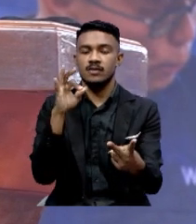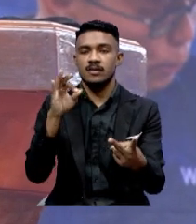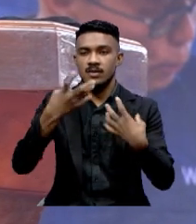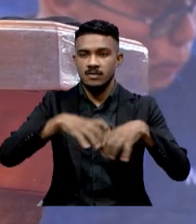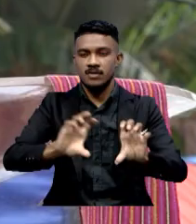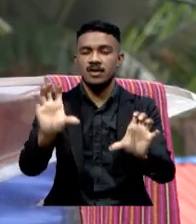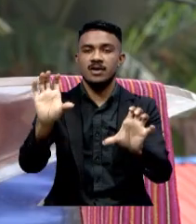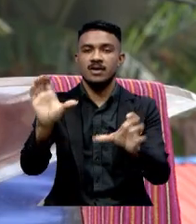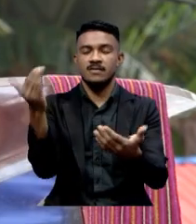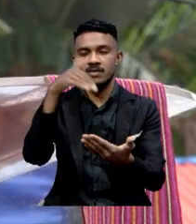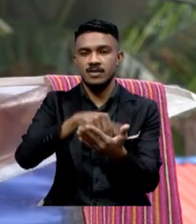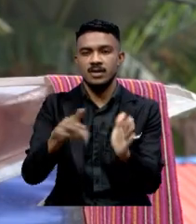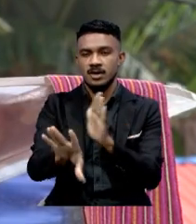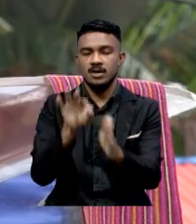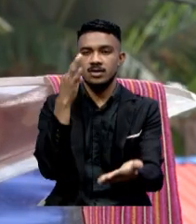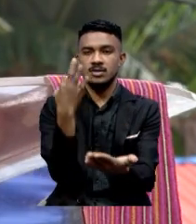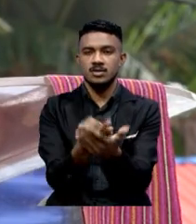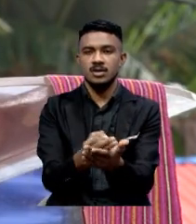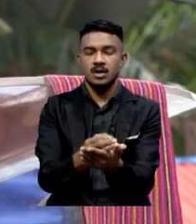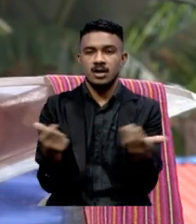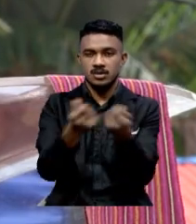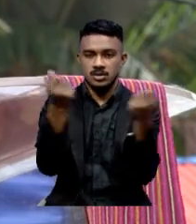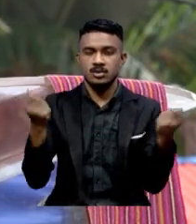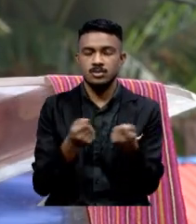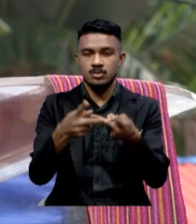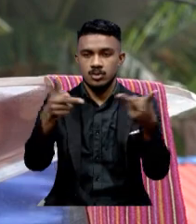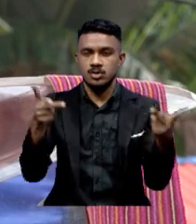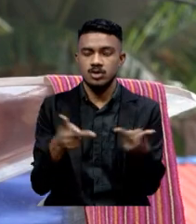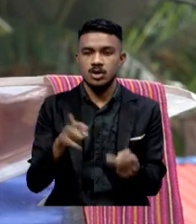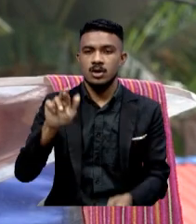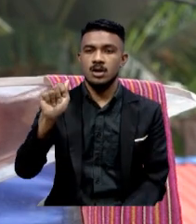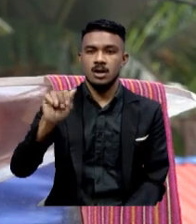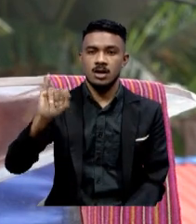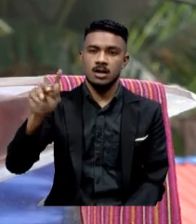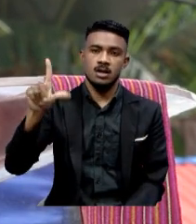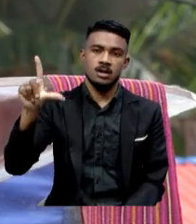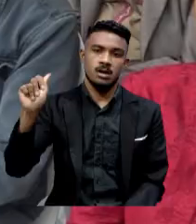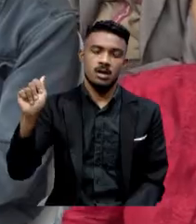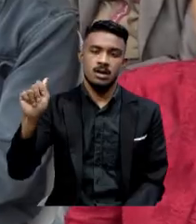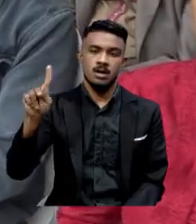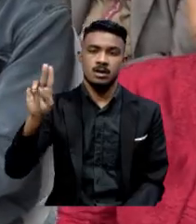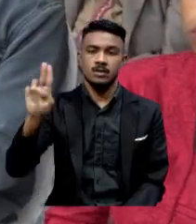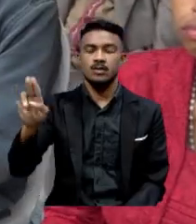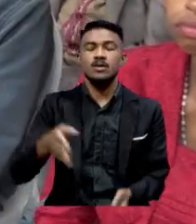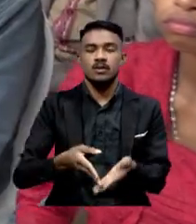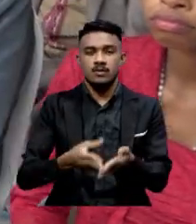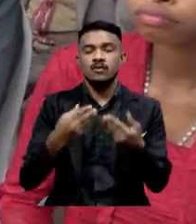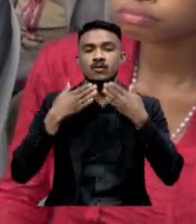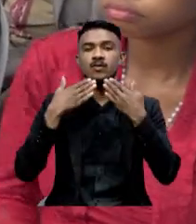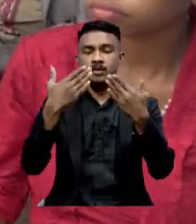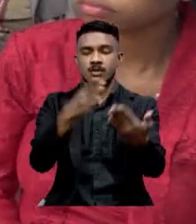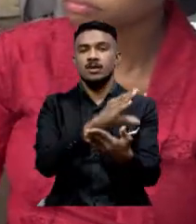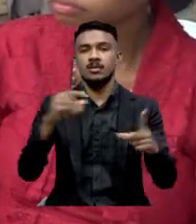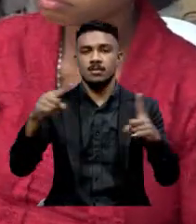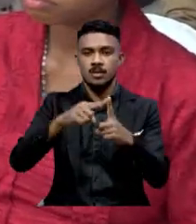nossa. Administrador posto administrativo relaco agradece a CF Estado no CF Governo, no nia pronto a tu